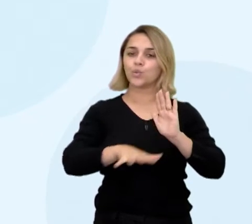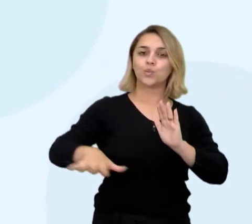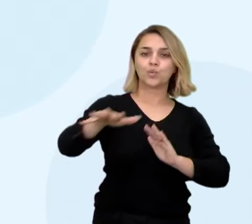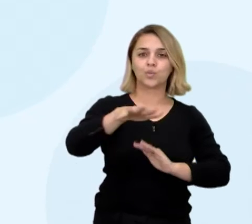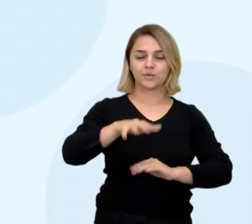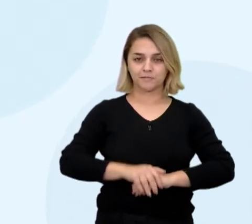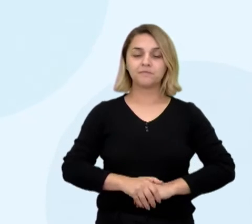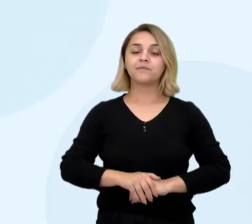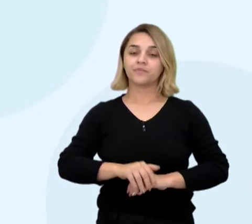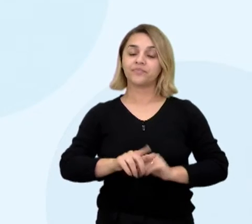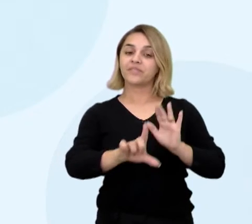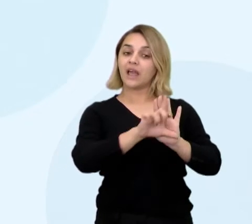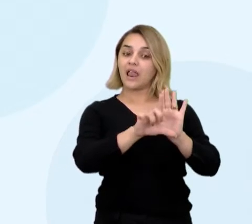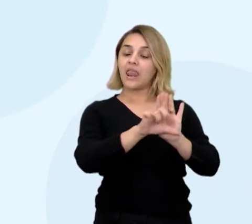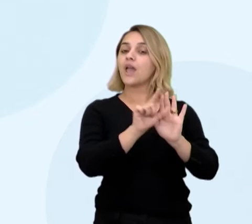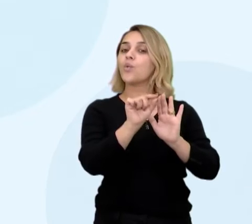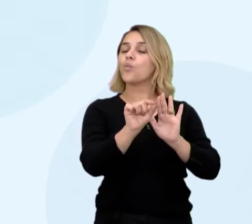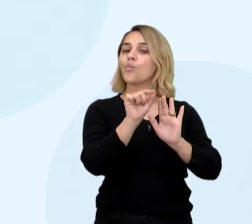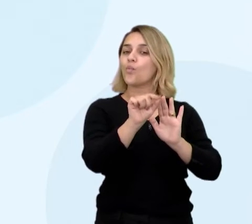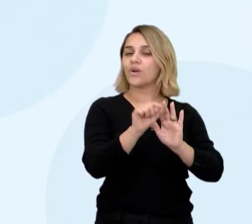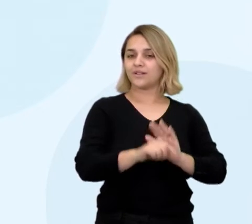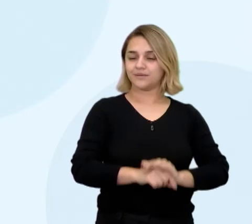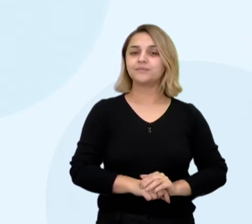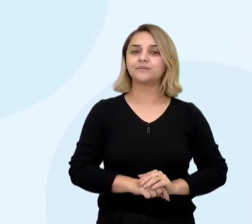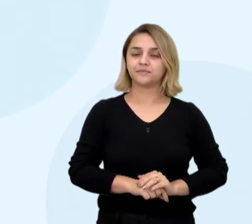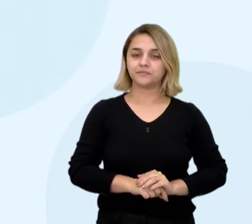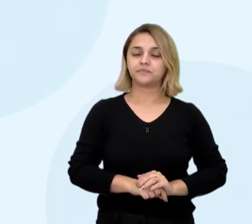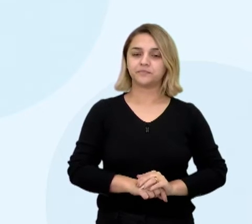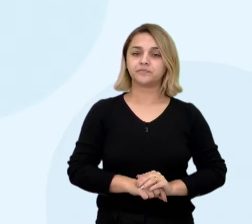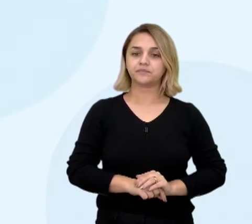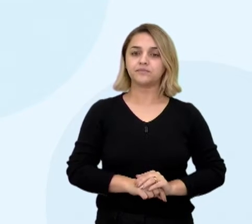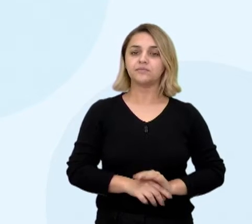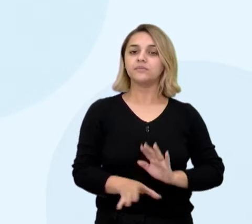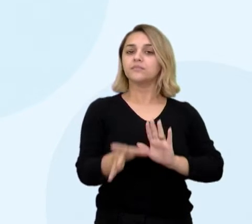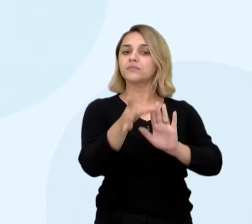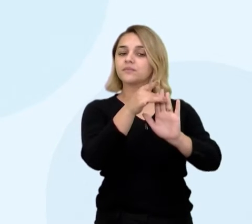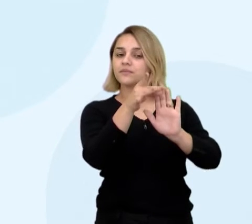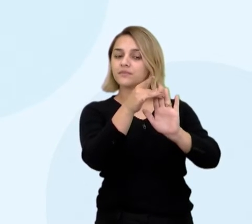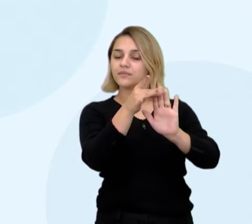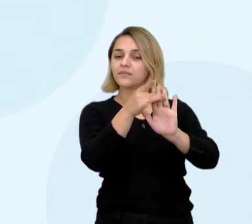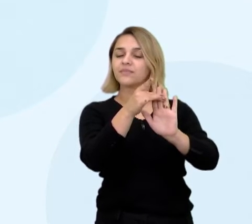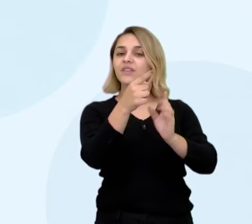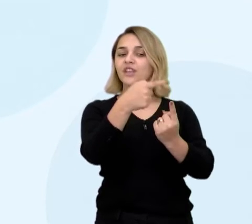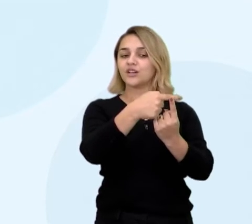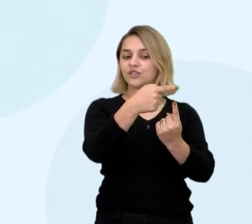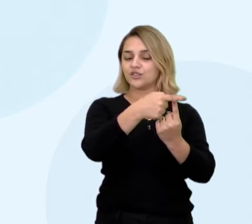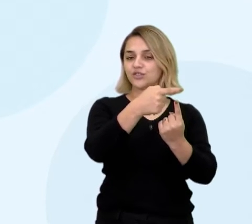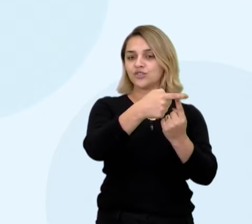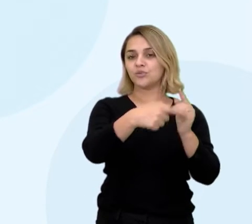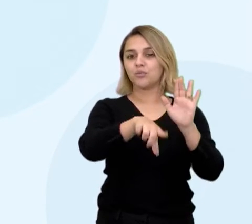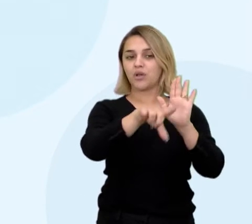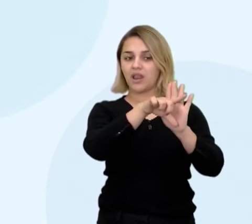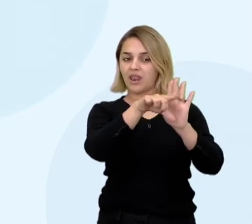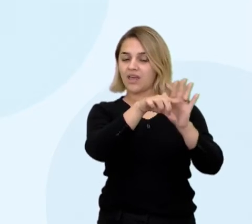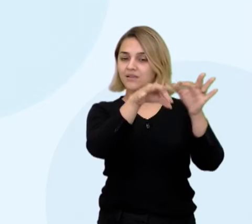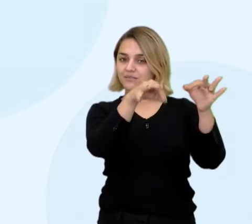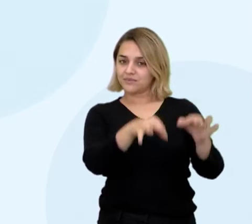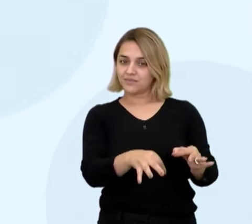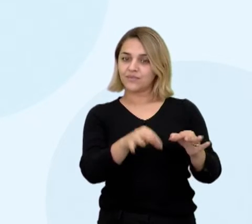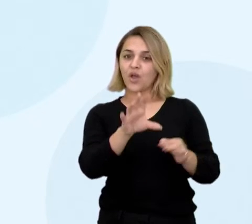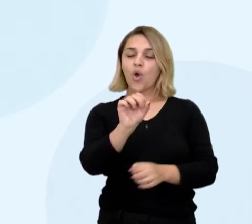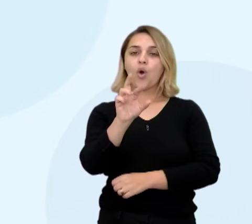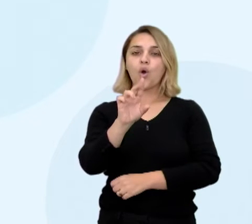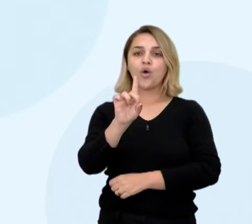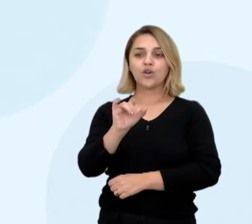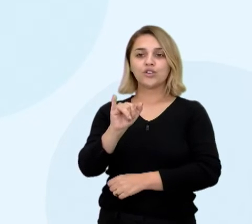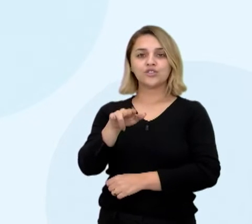Constituição ela é composta, né, por leis que a gente chama de leis ordinárias. E aí a gente vai ver